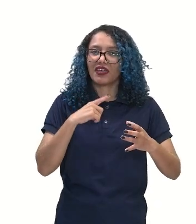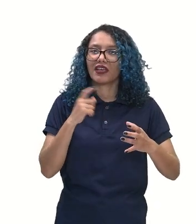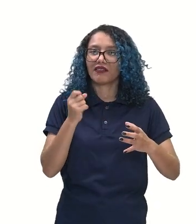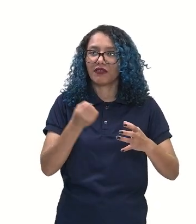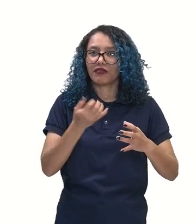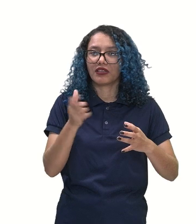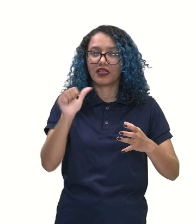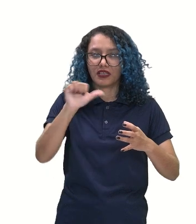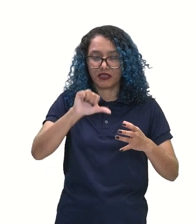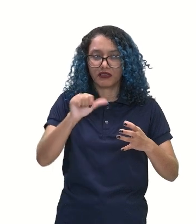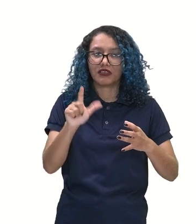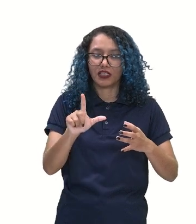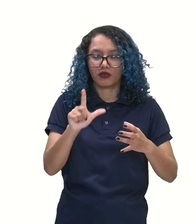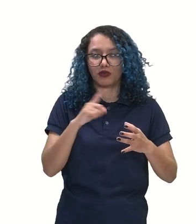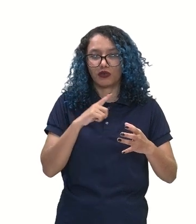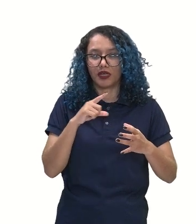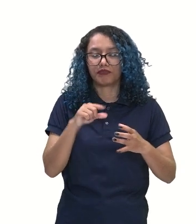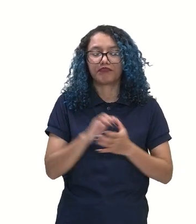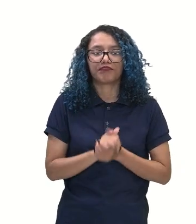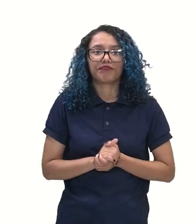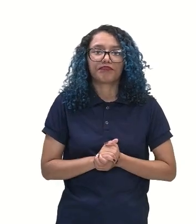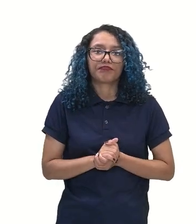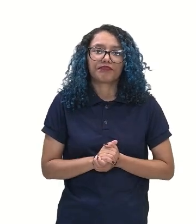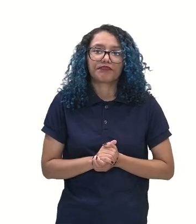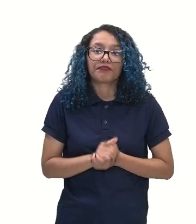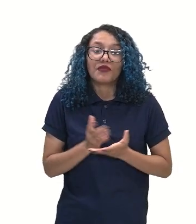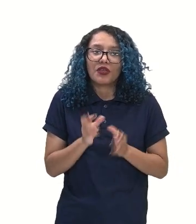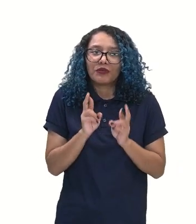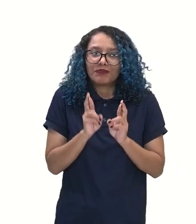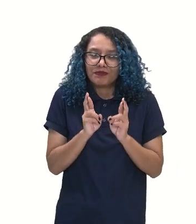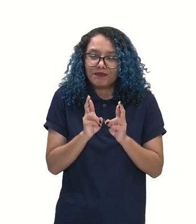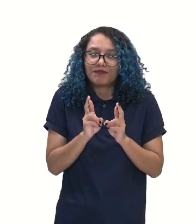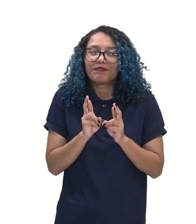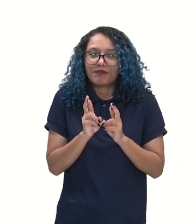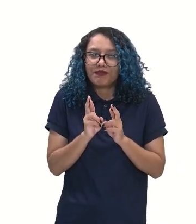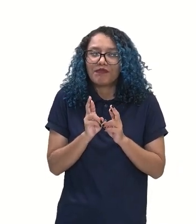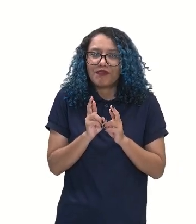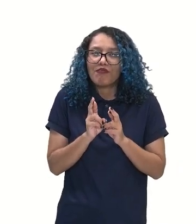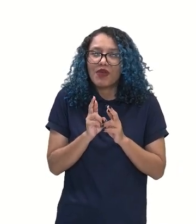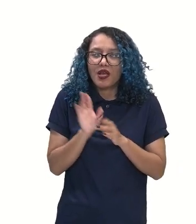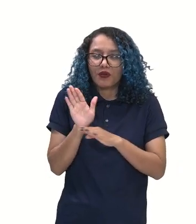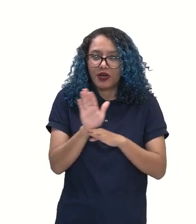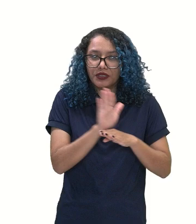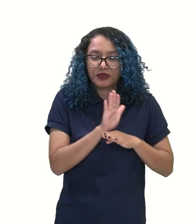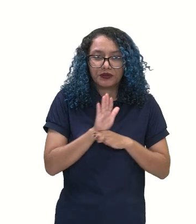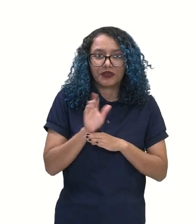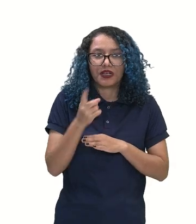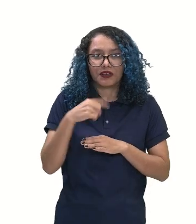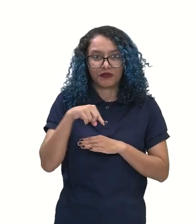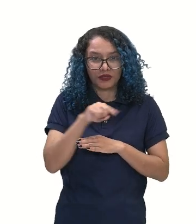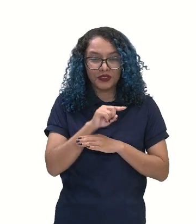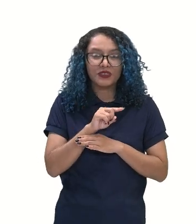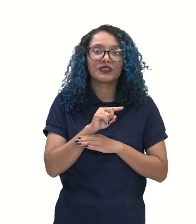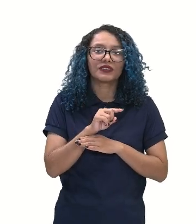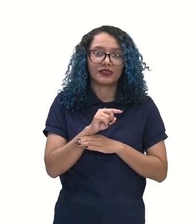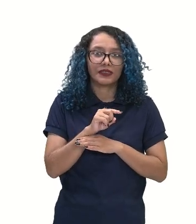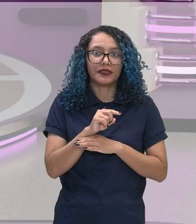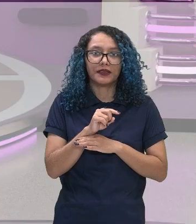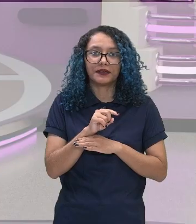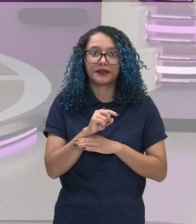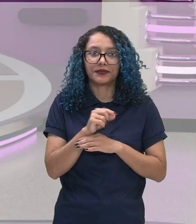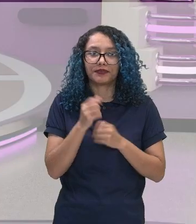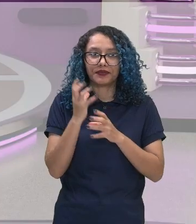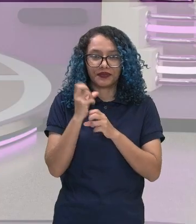alunos? Bom, espero que o professor Paulo tenha conseguido satisfazer os seus desejos e seus anseios aí nessa